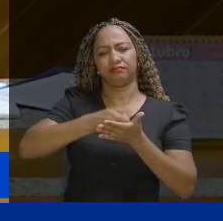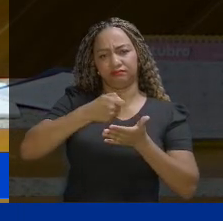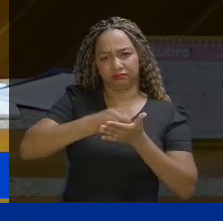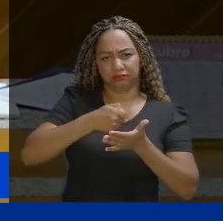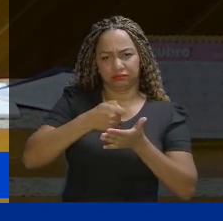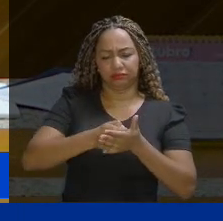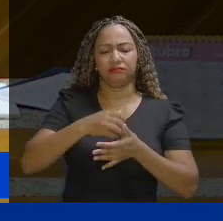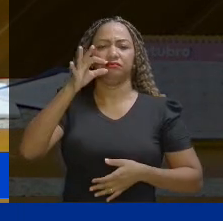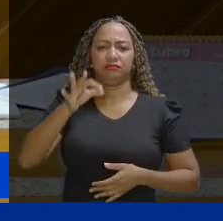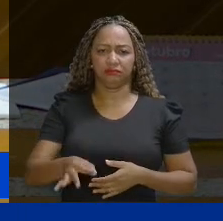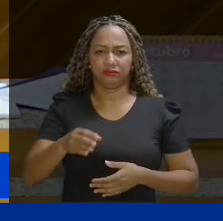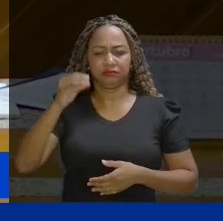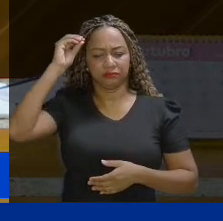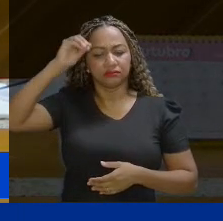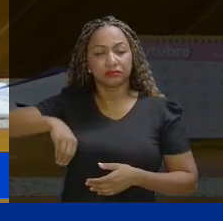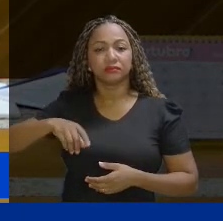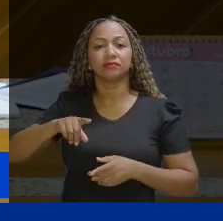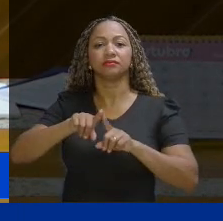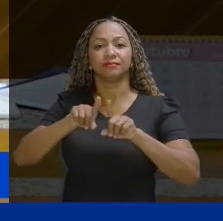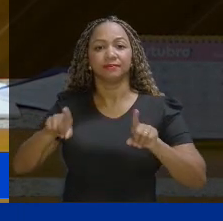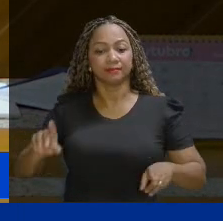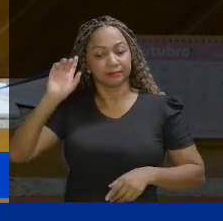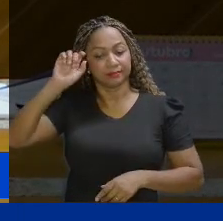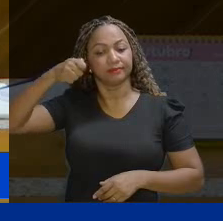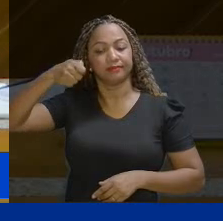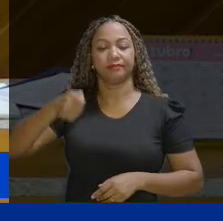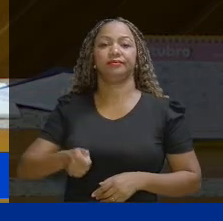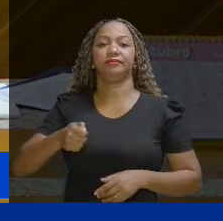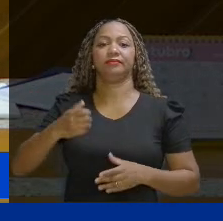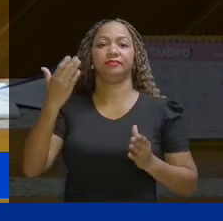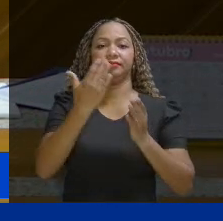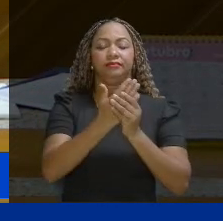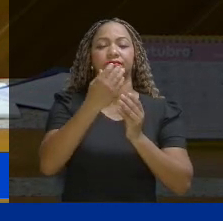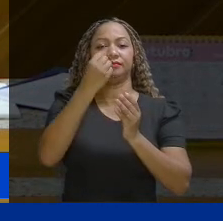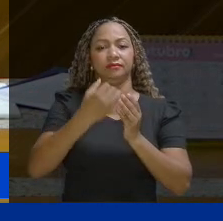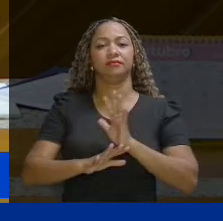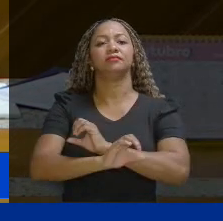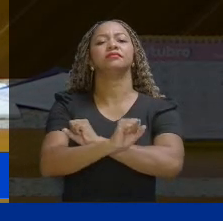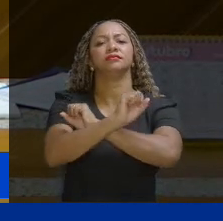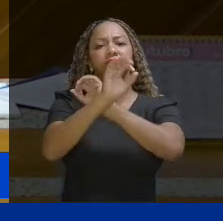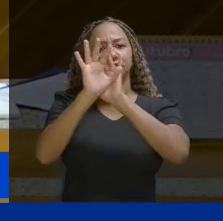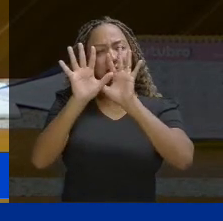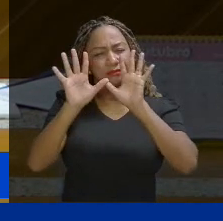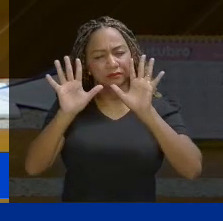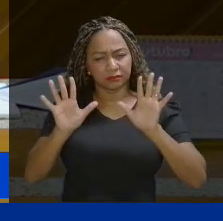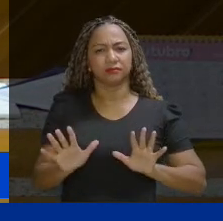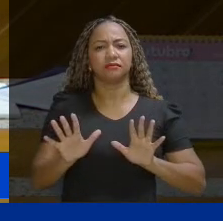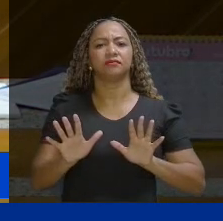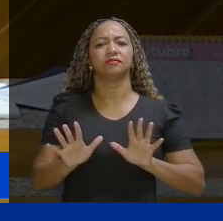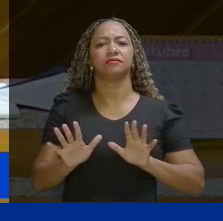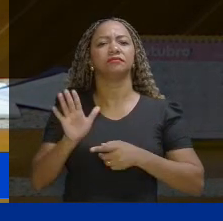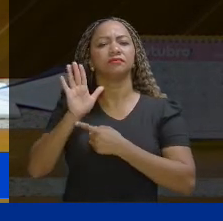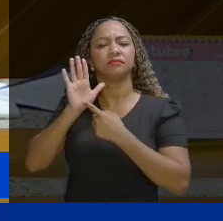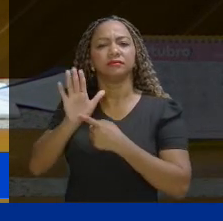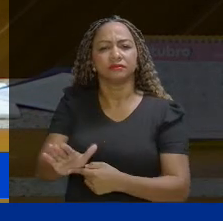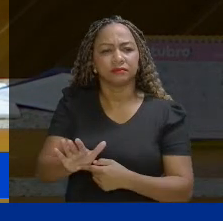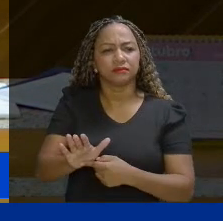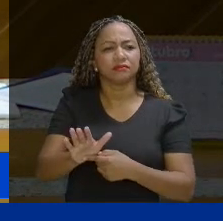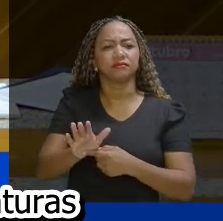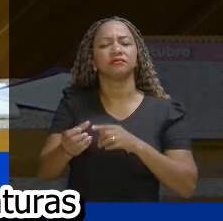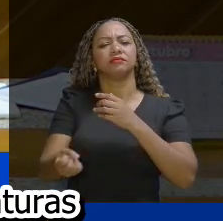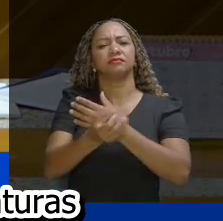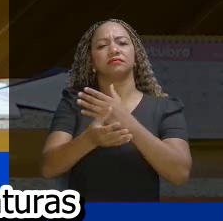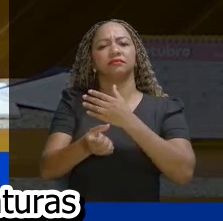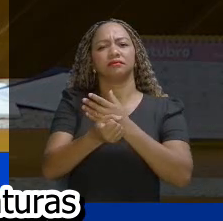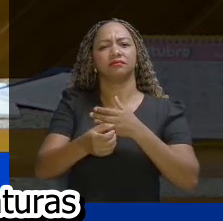das renúncias. No entanto, a decisão embargada foi claro ao explicitar que a fraude à cota